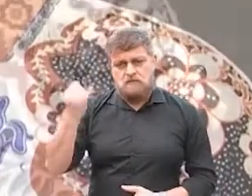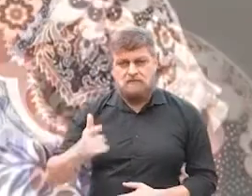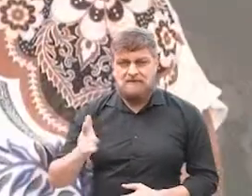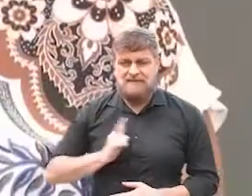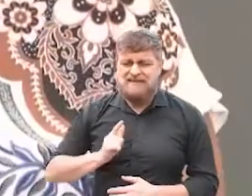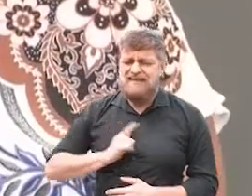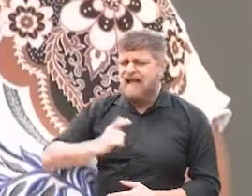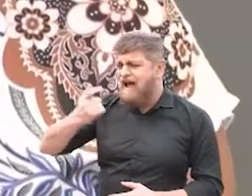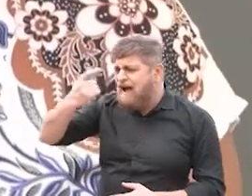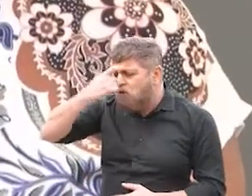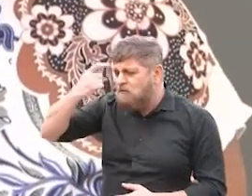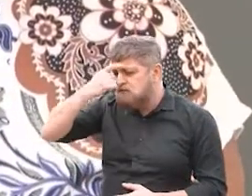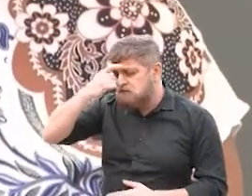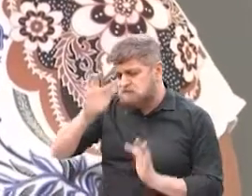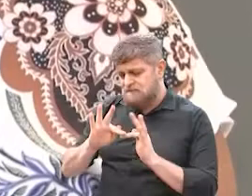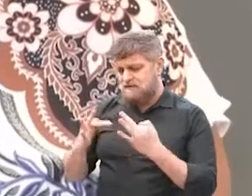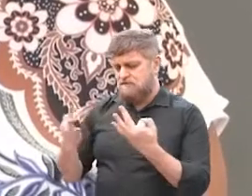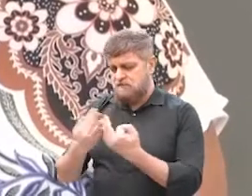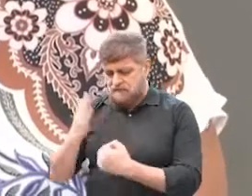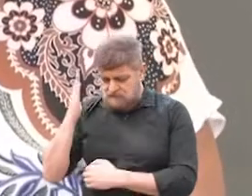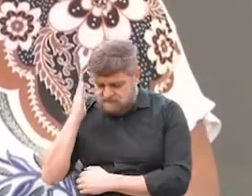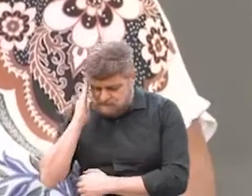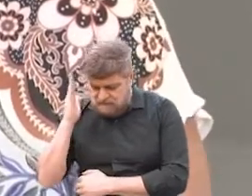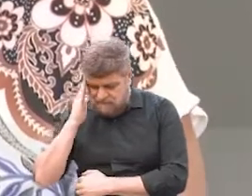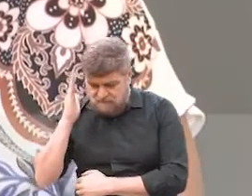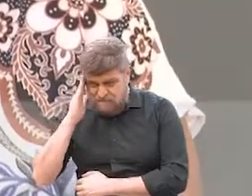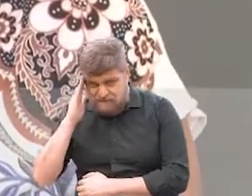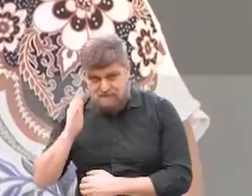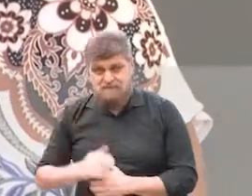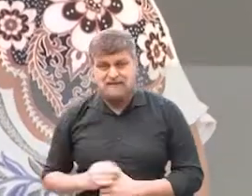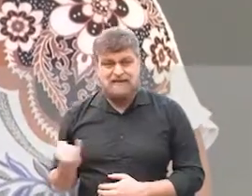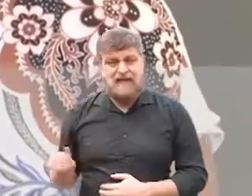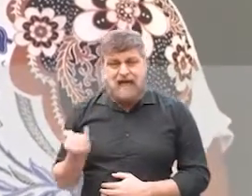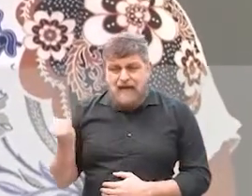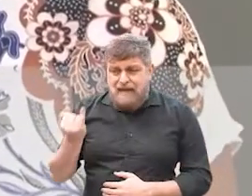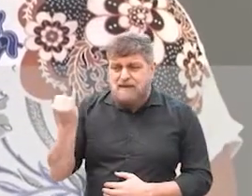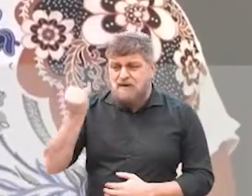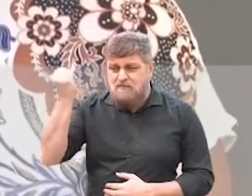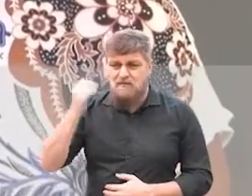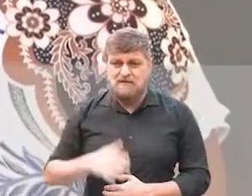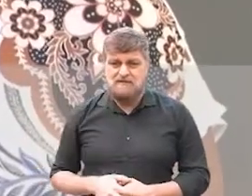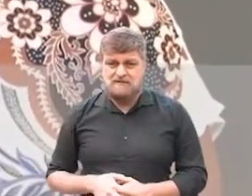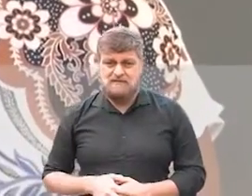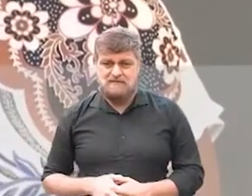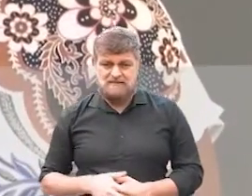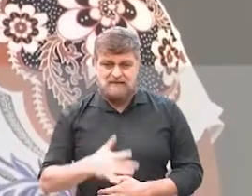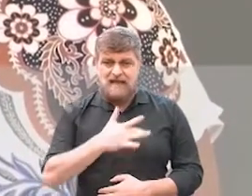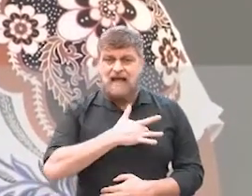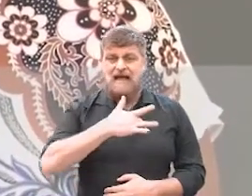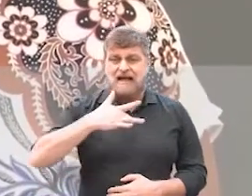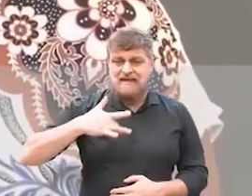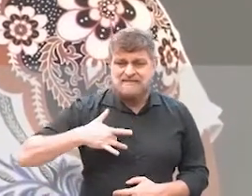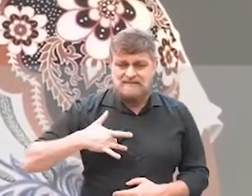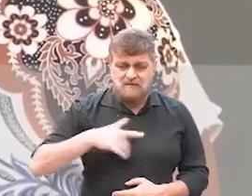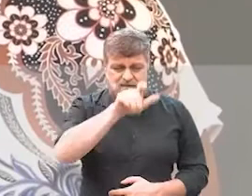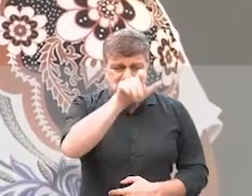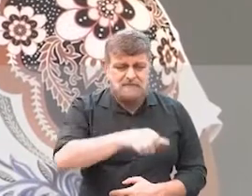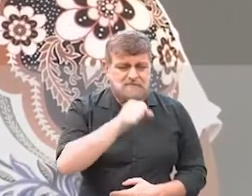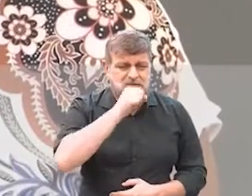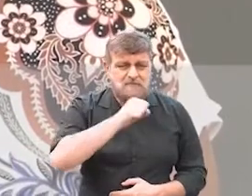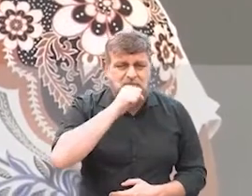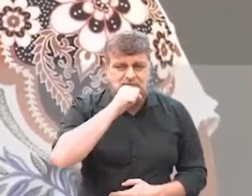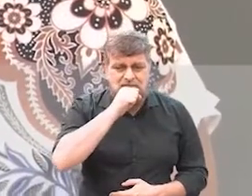importância. Conscientizar essa família da importância até na recuperação da saúde